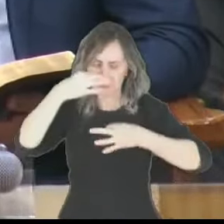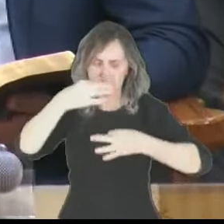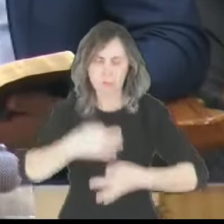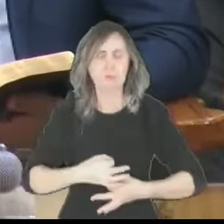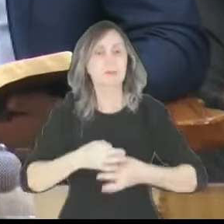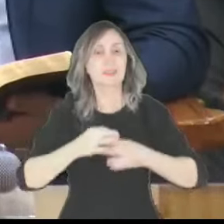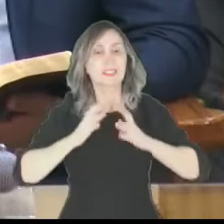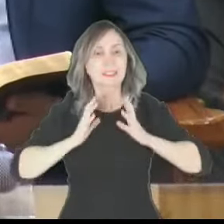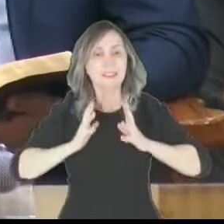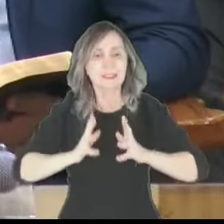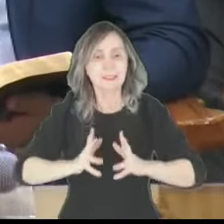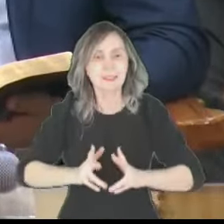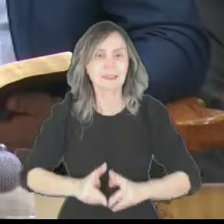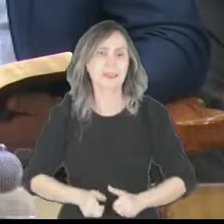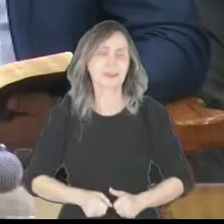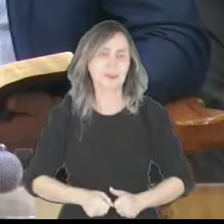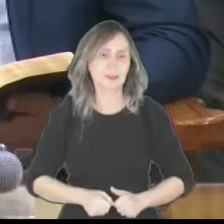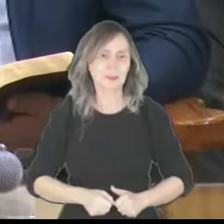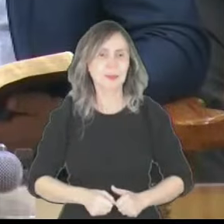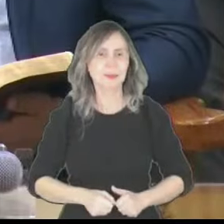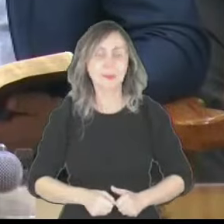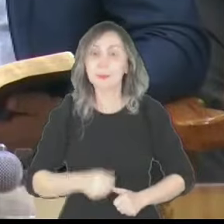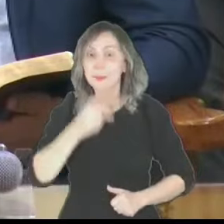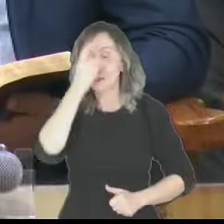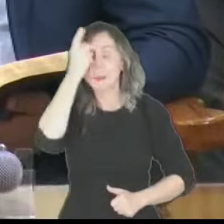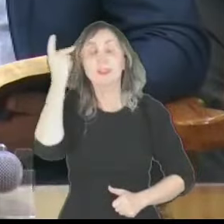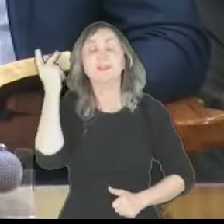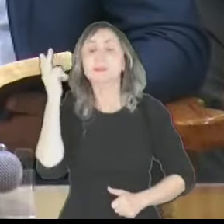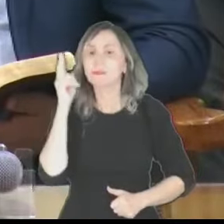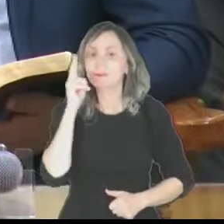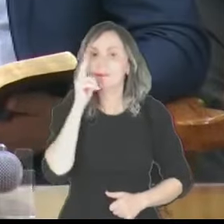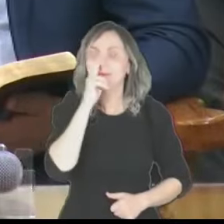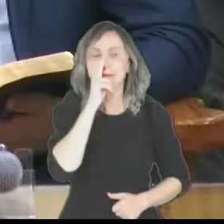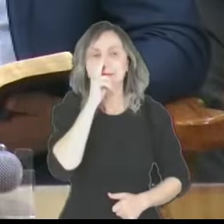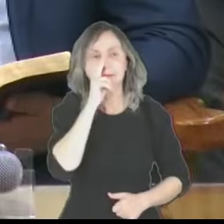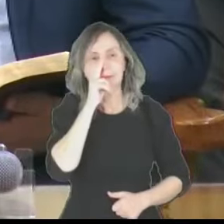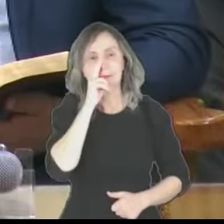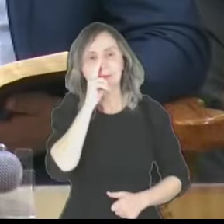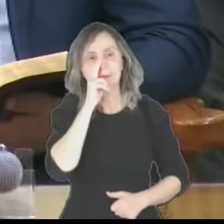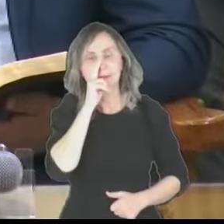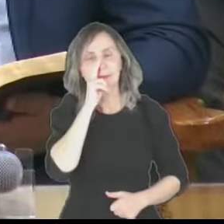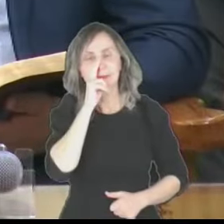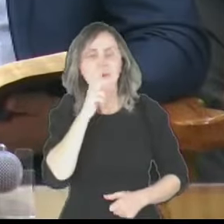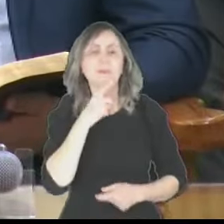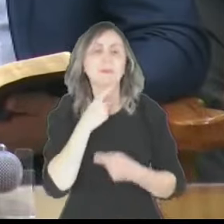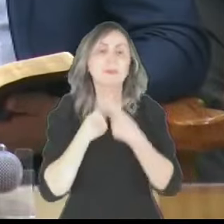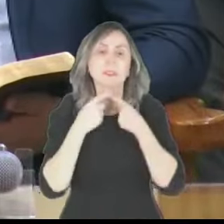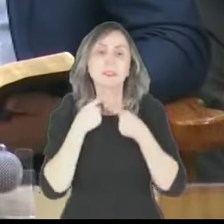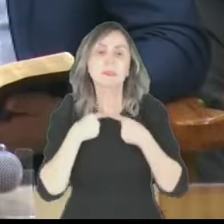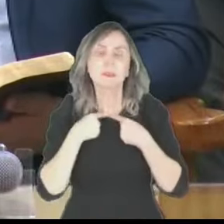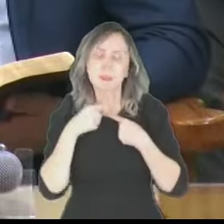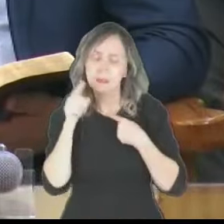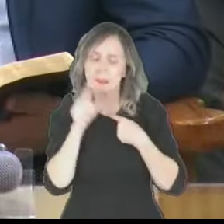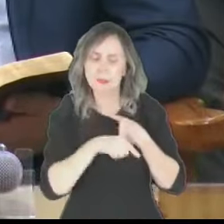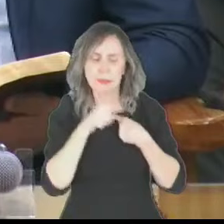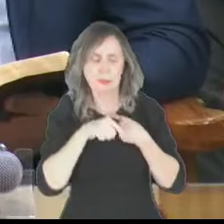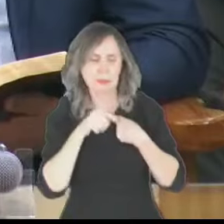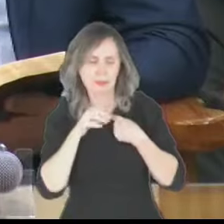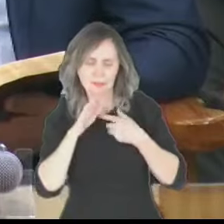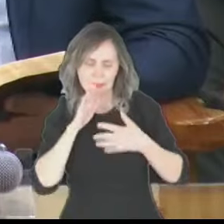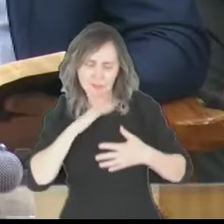É a santificação do corpo. é a mortificação da natureza humana, é a santidade da